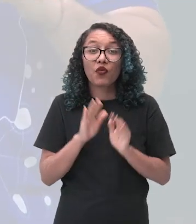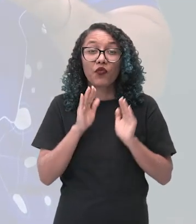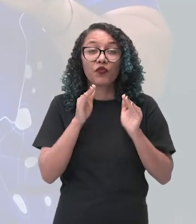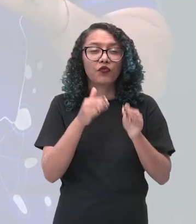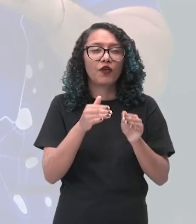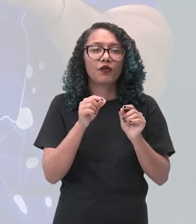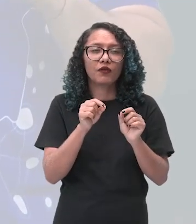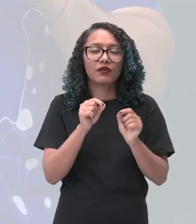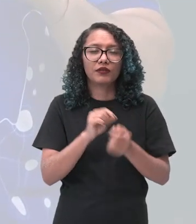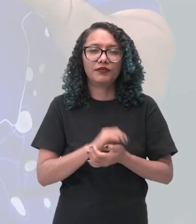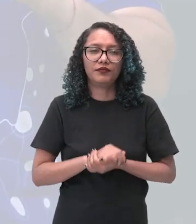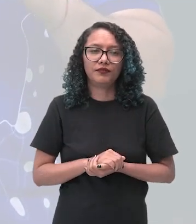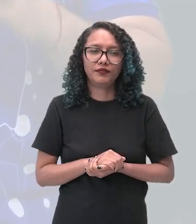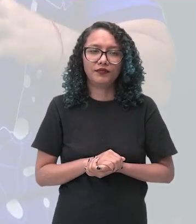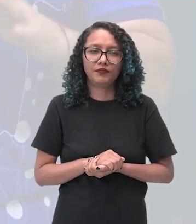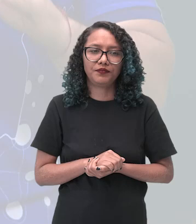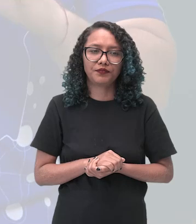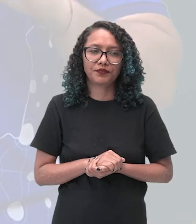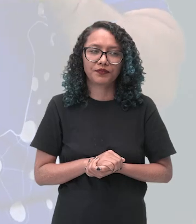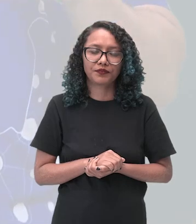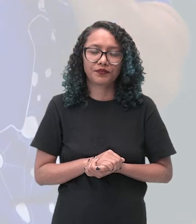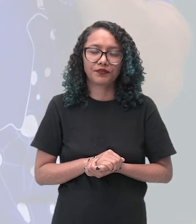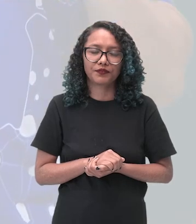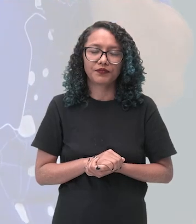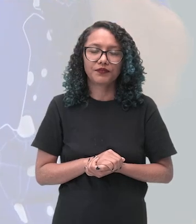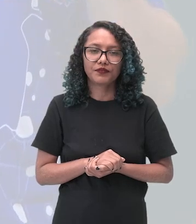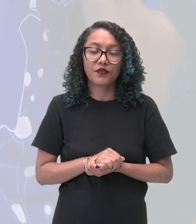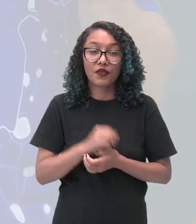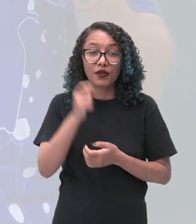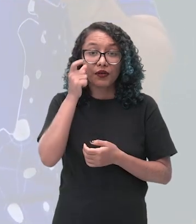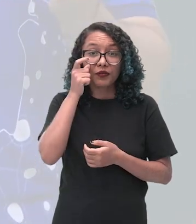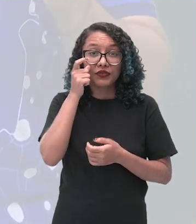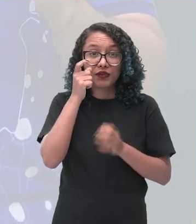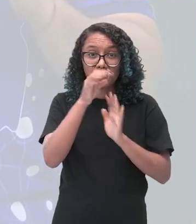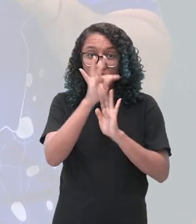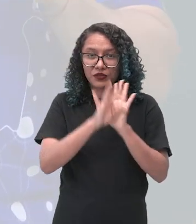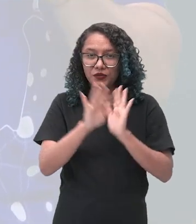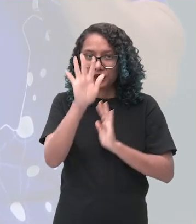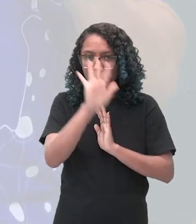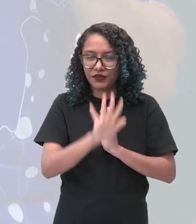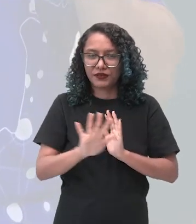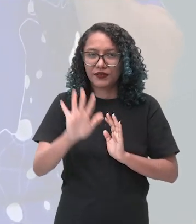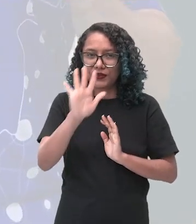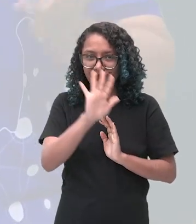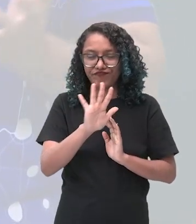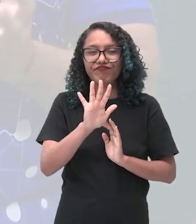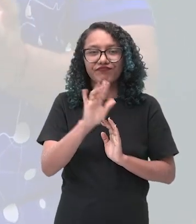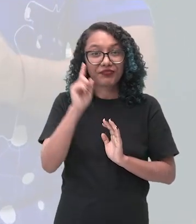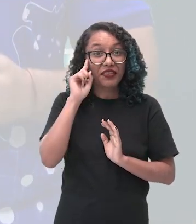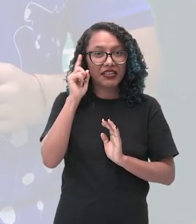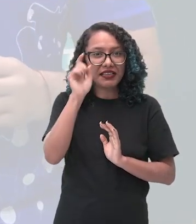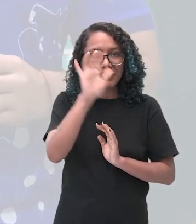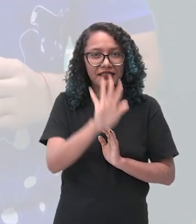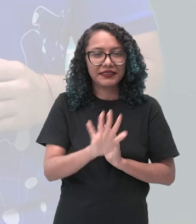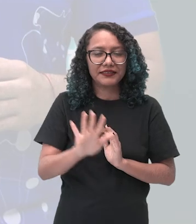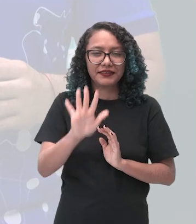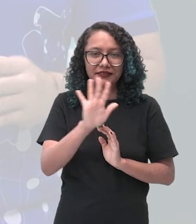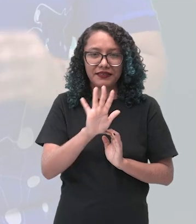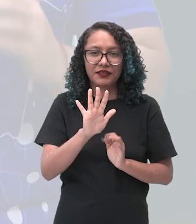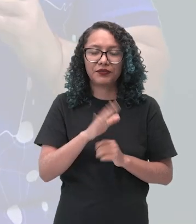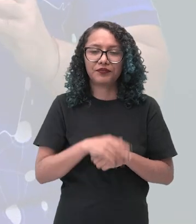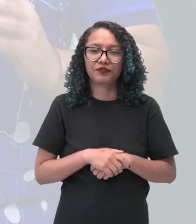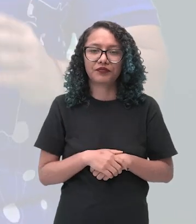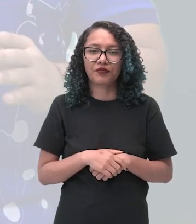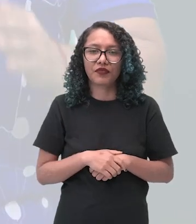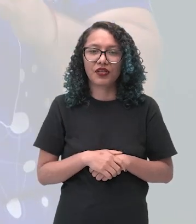você tentar observar o texto como um todo, a ideia geral do texto,